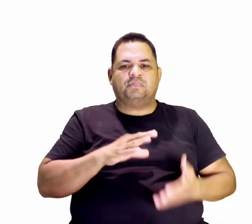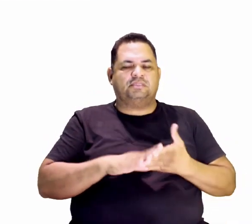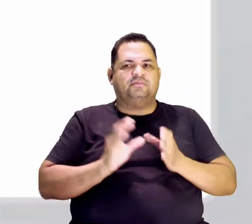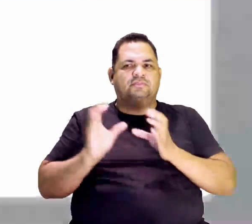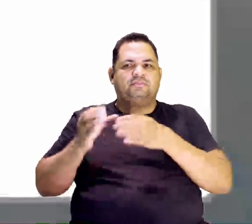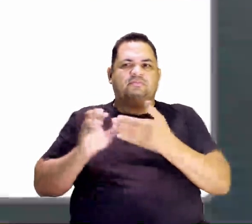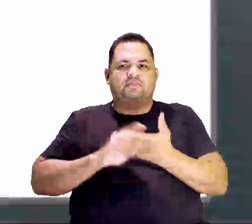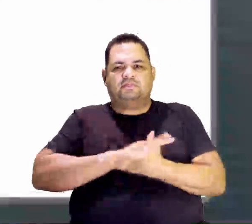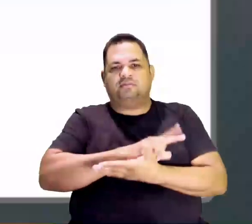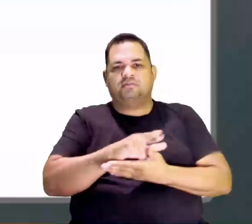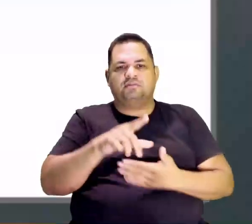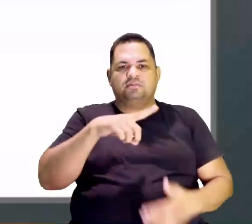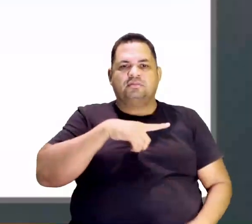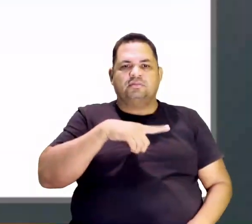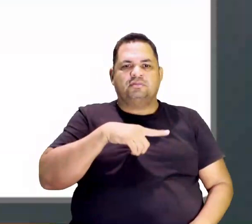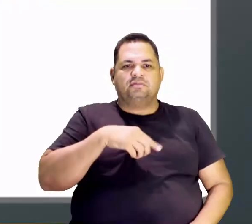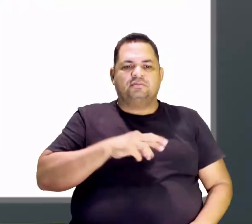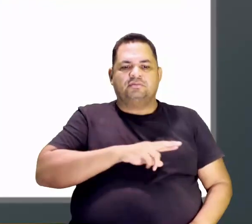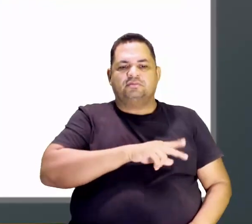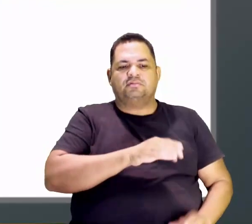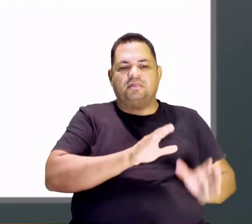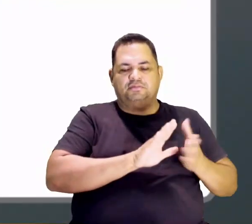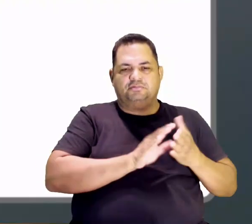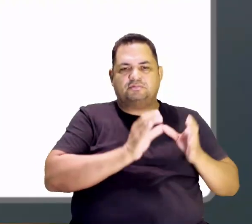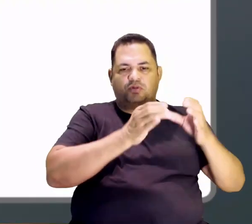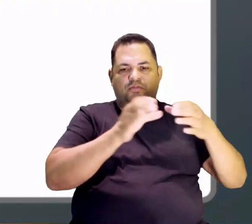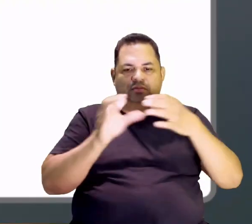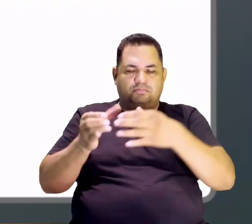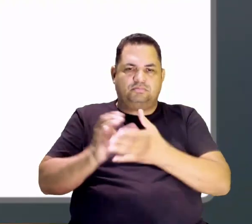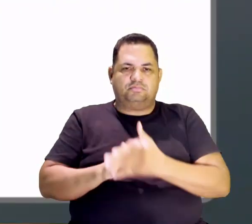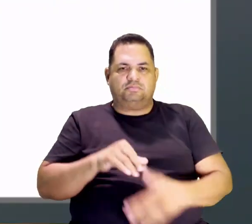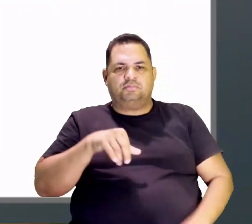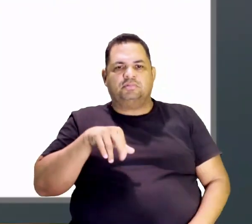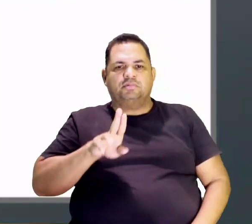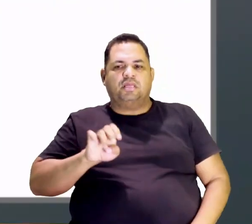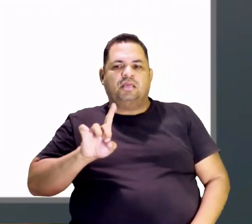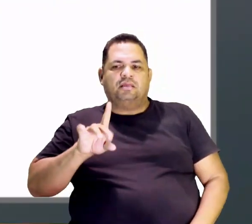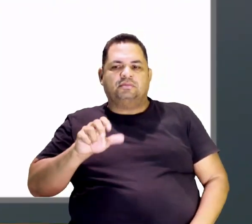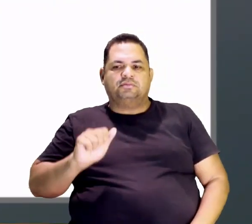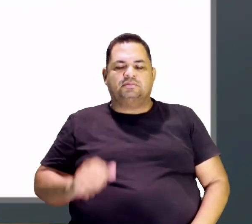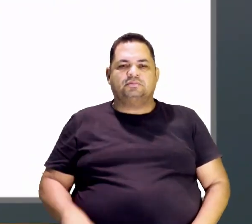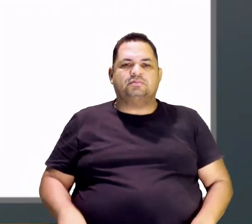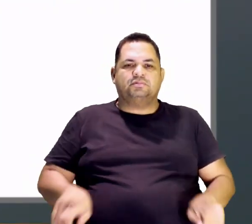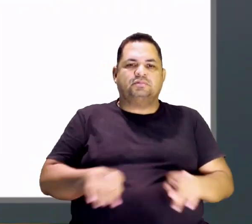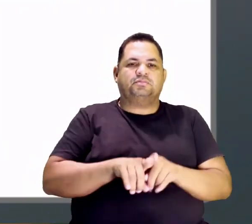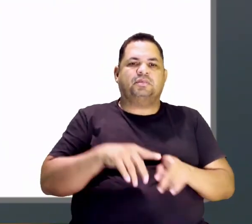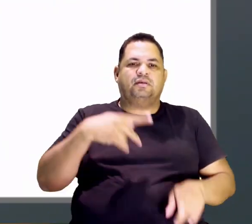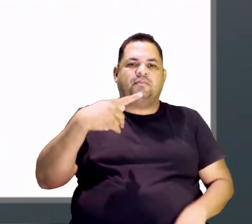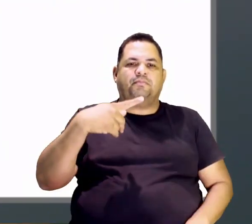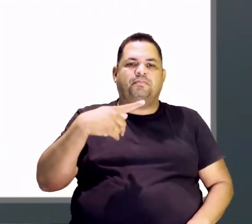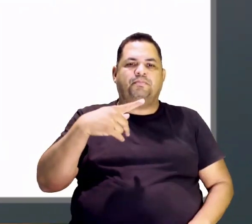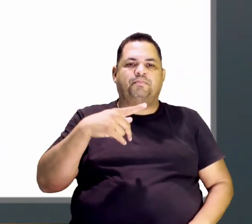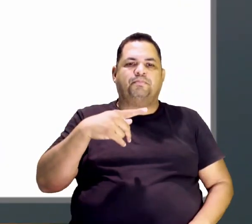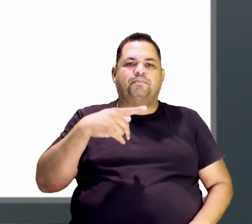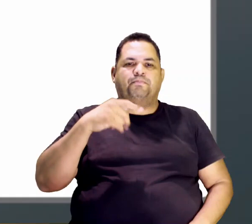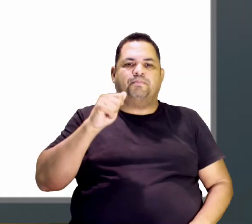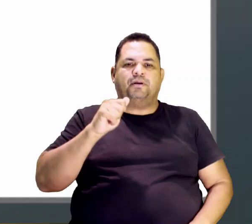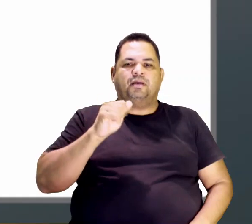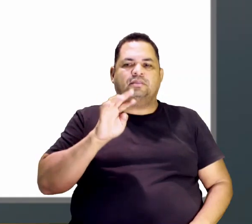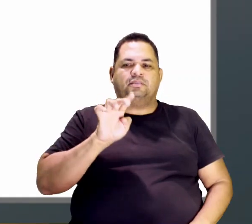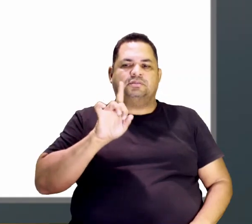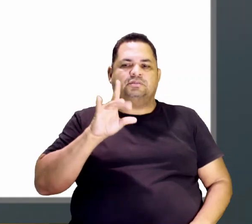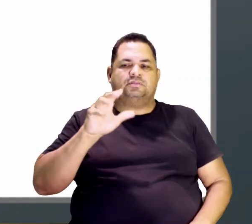aqui comigo. Tem gente para todos os gostos. Tem os nerds, tem as patricinhas, né? Tem o povo ali